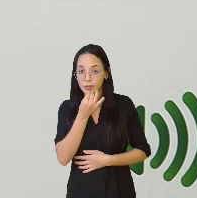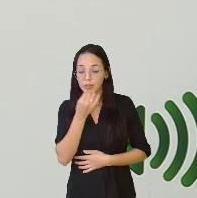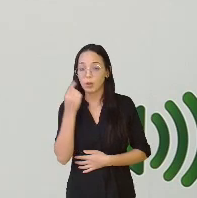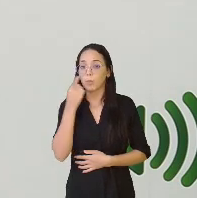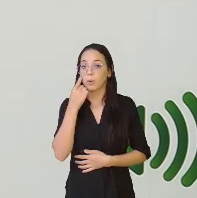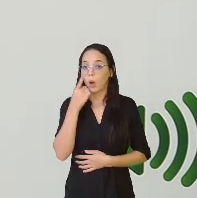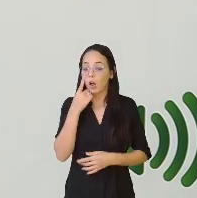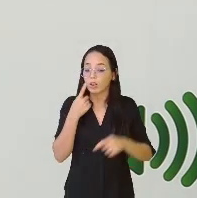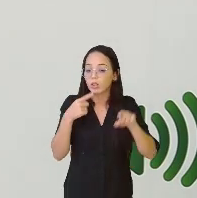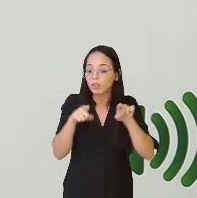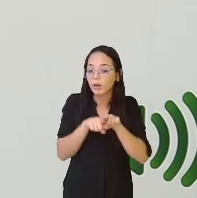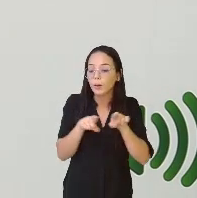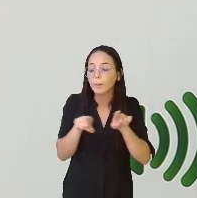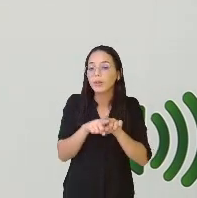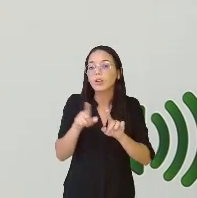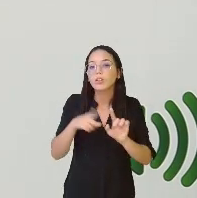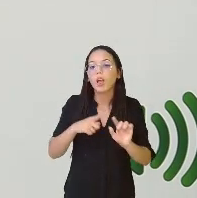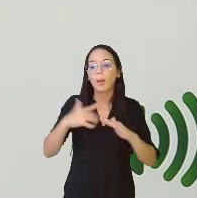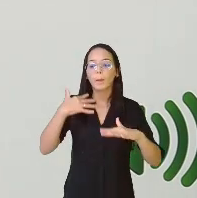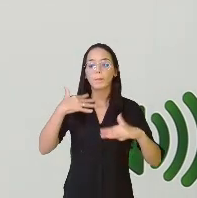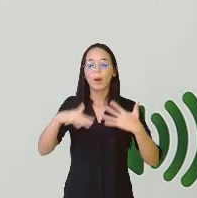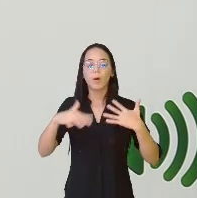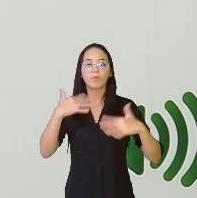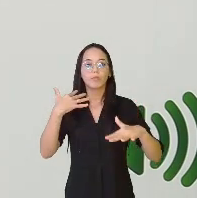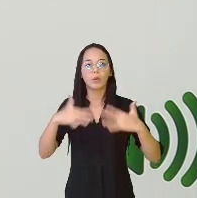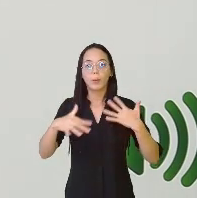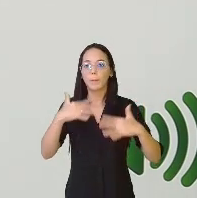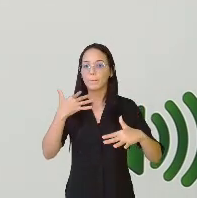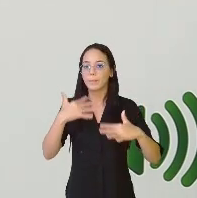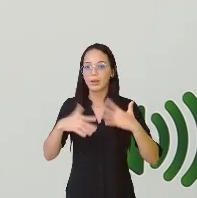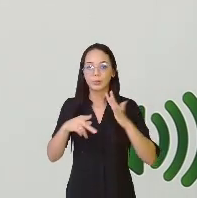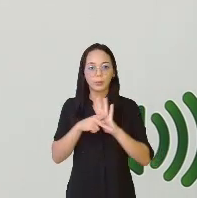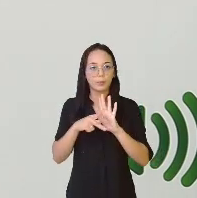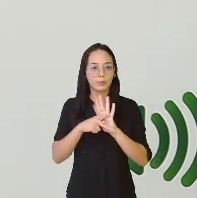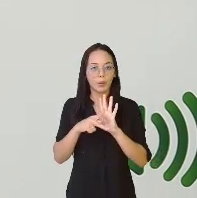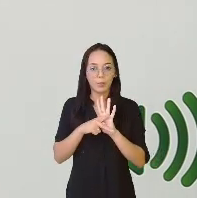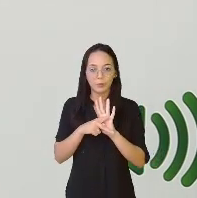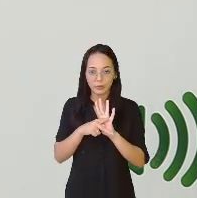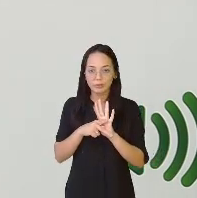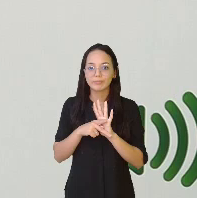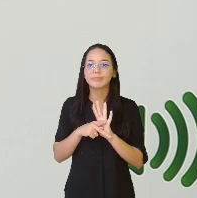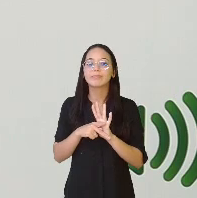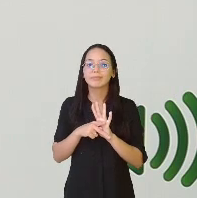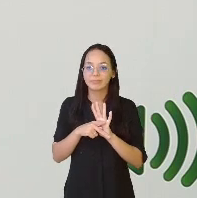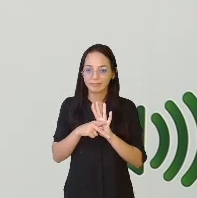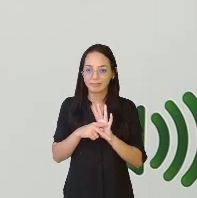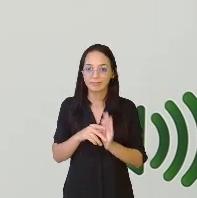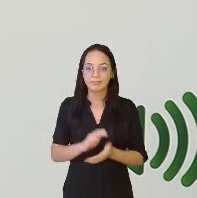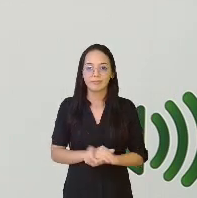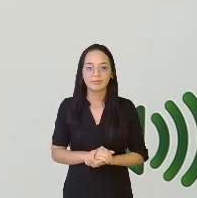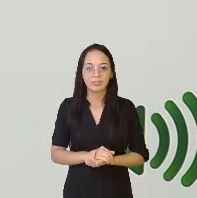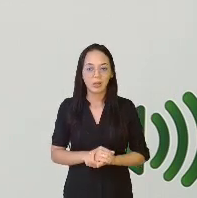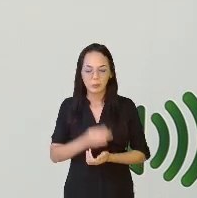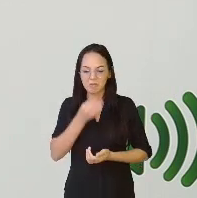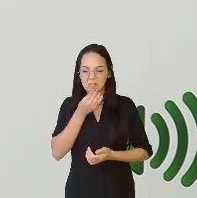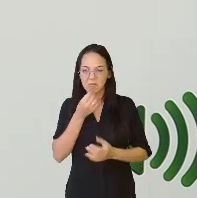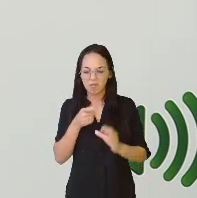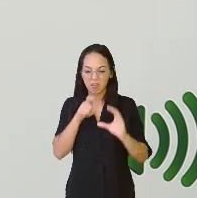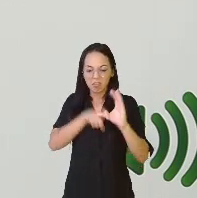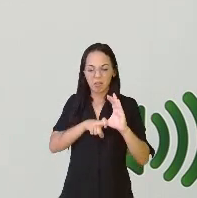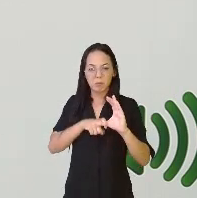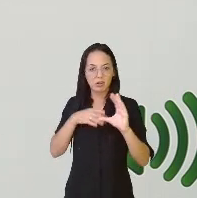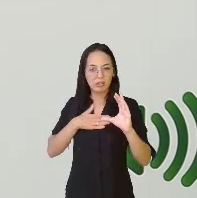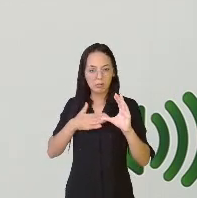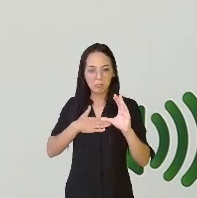Também eles têm movimentos involuntários. Eles não dependem da gente